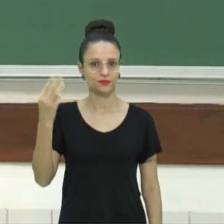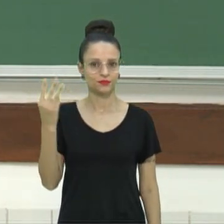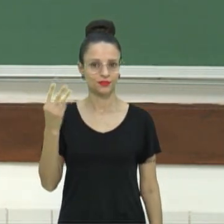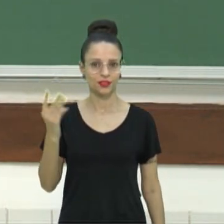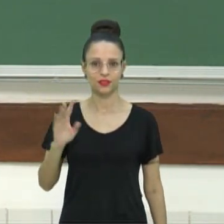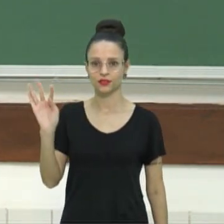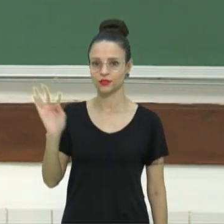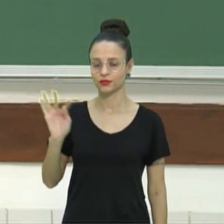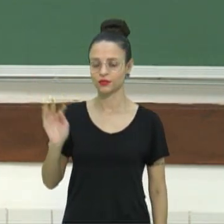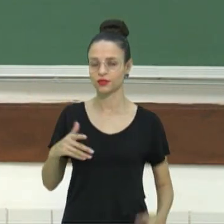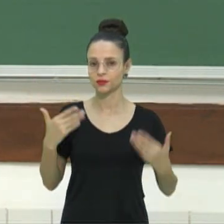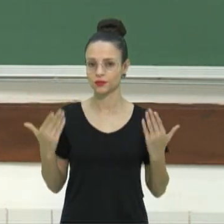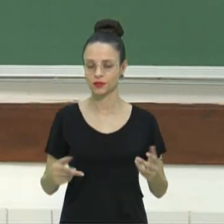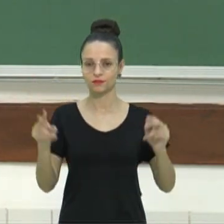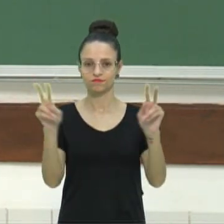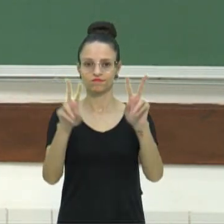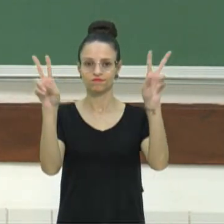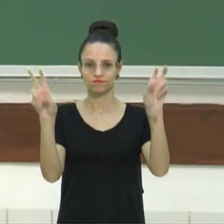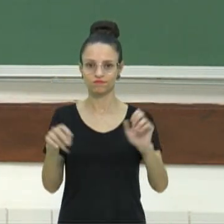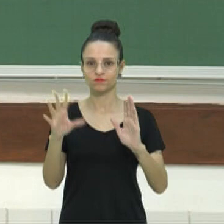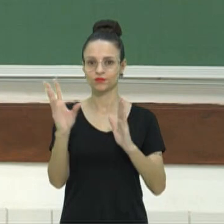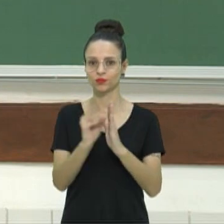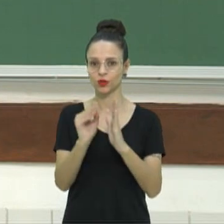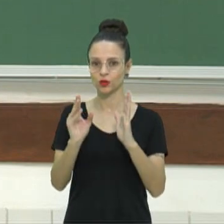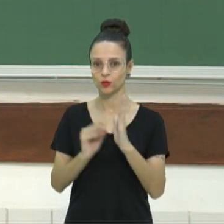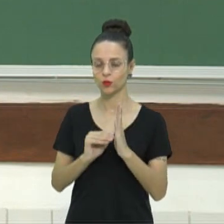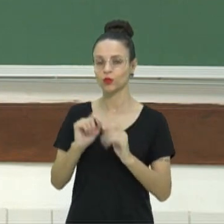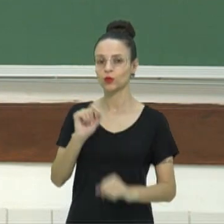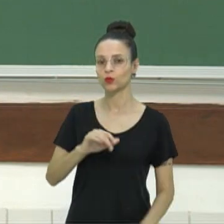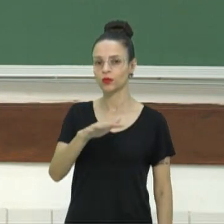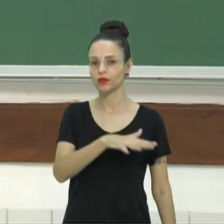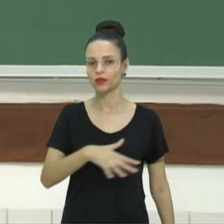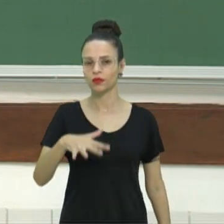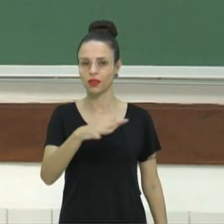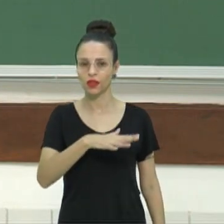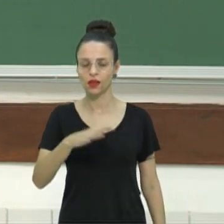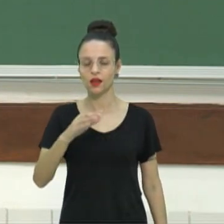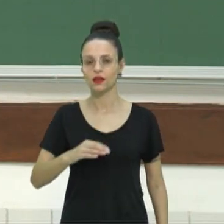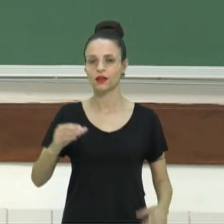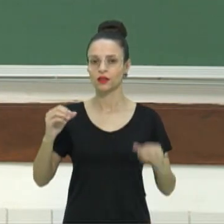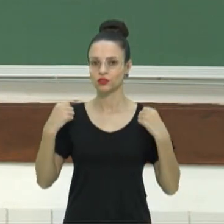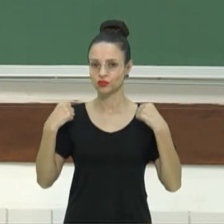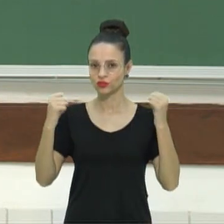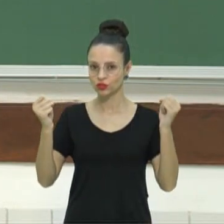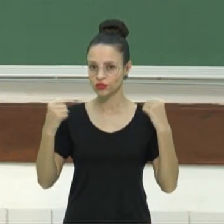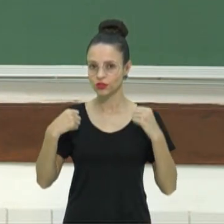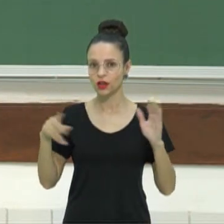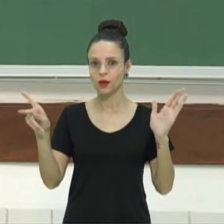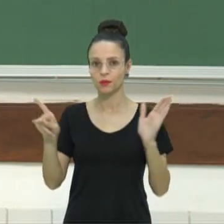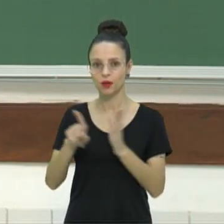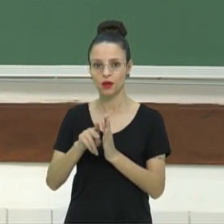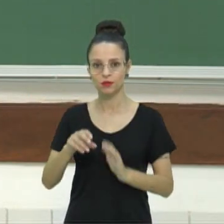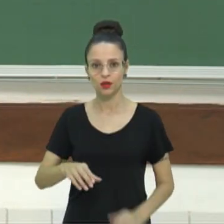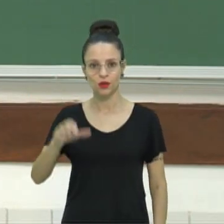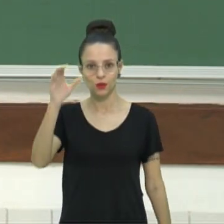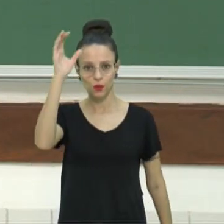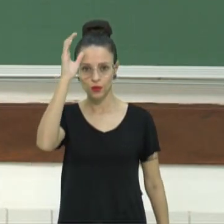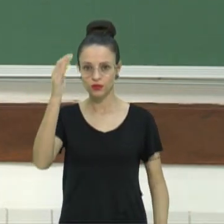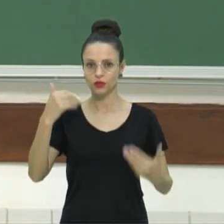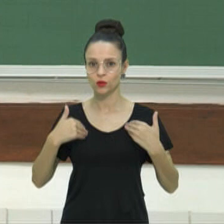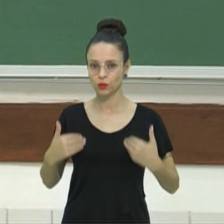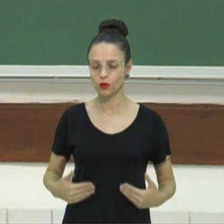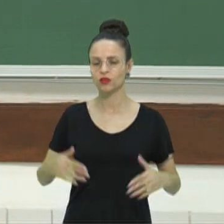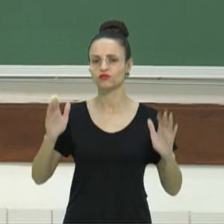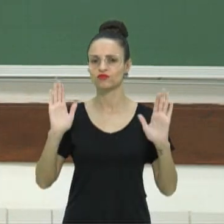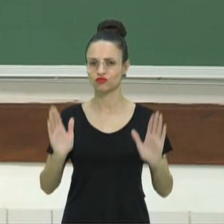estamos trabalhando dentro das ginásticas de conscientização corporal. Tivemos a nossa aula ao vivo, já